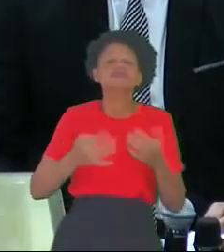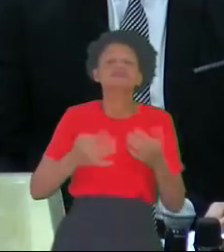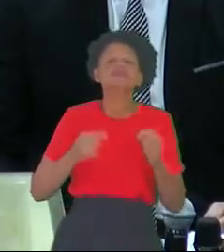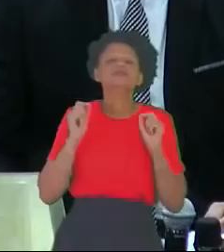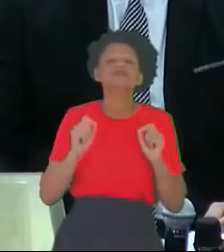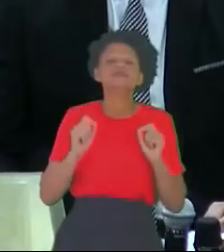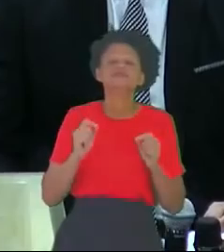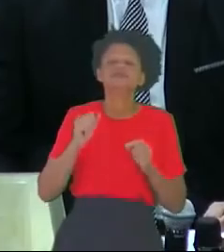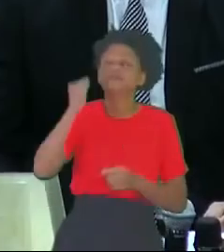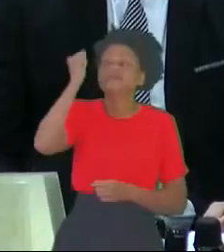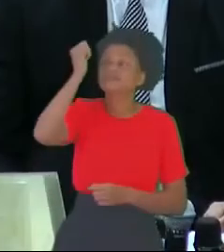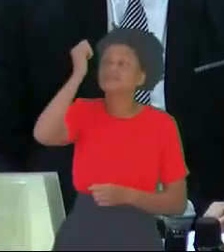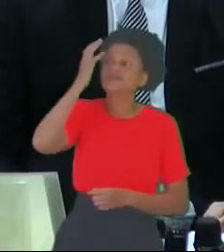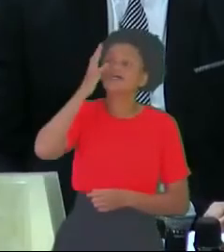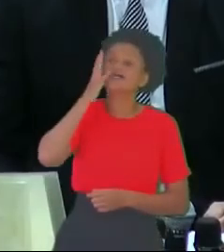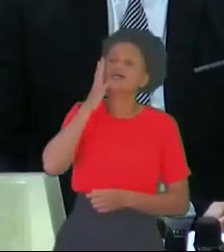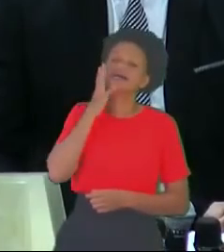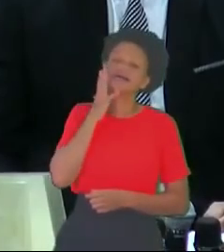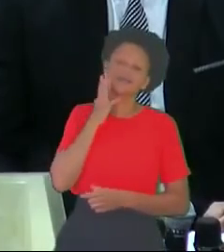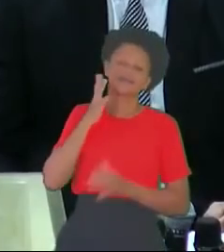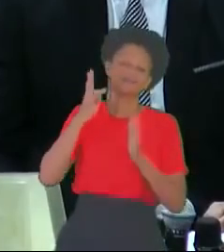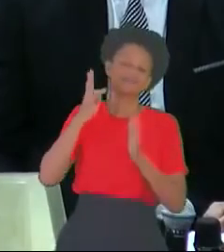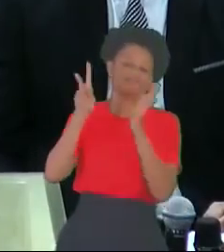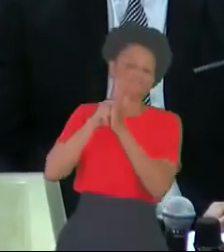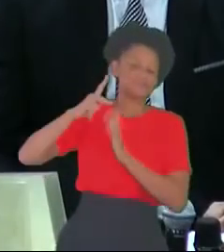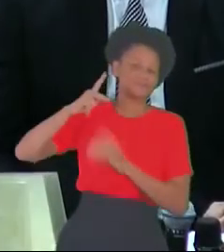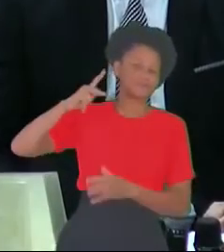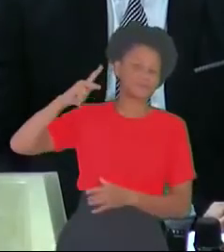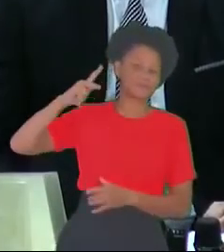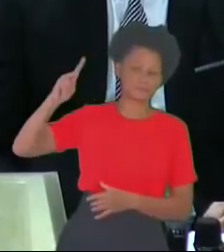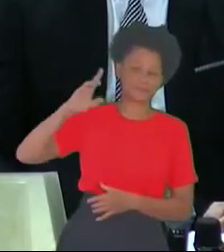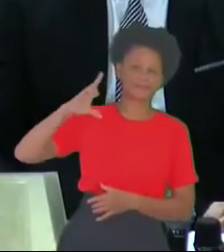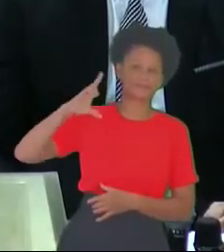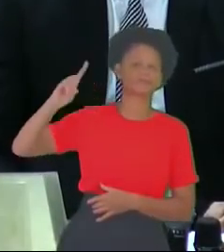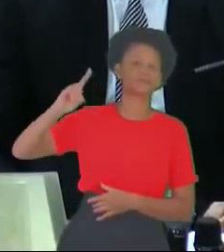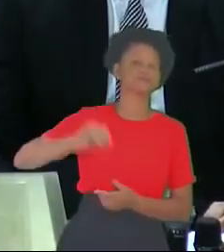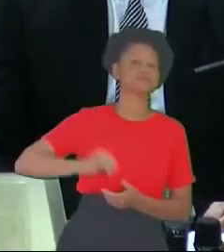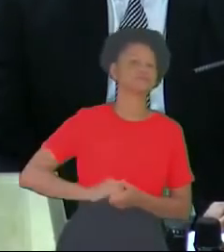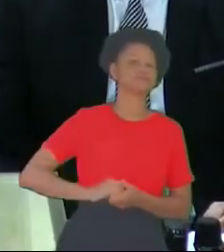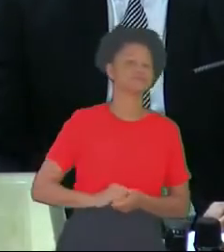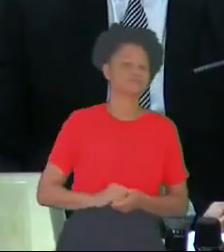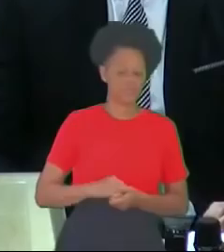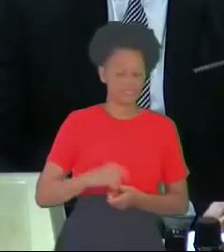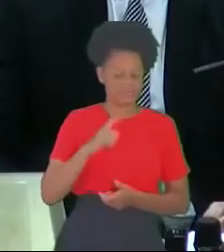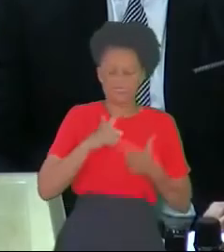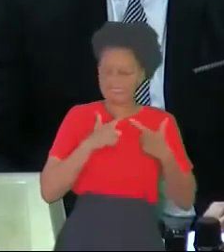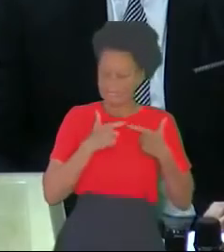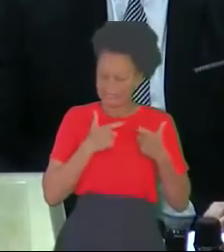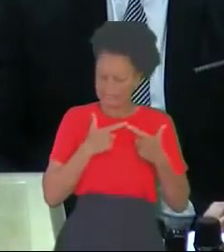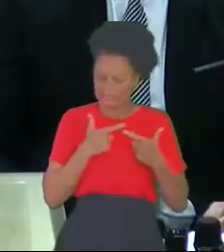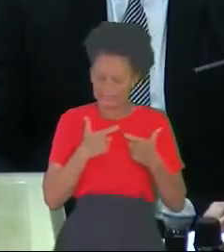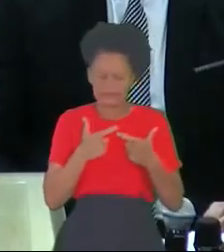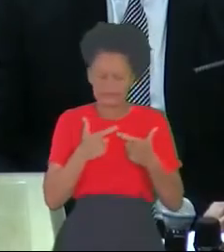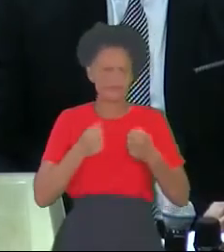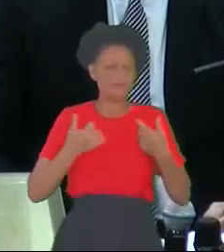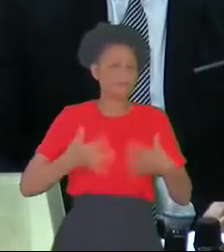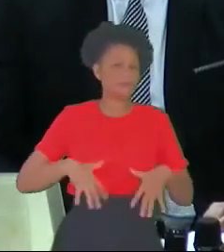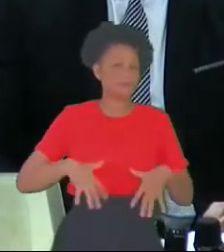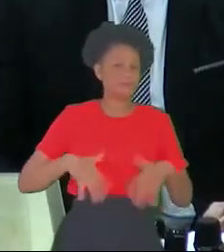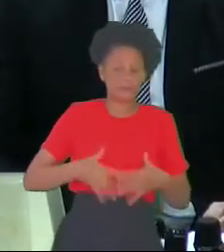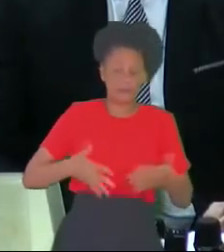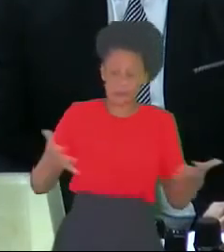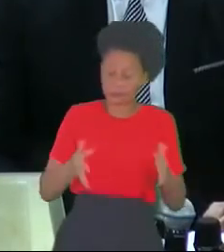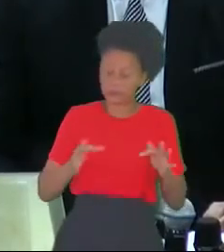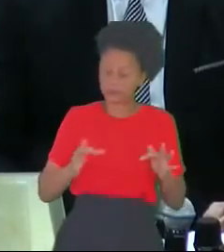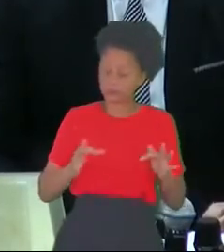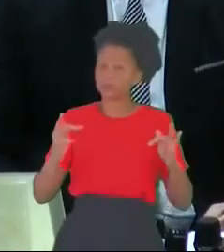Isso fala da graça preveniente, que na reforma houve uma guerra muito grande e hoje todas as